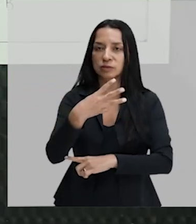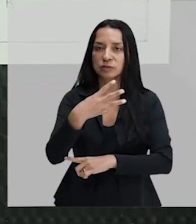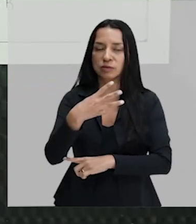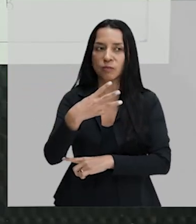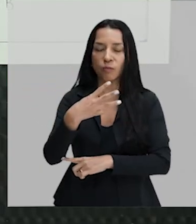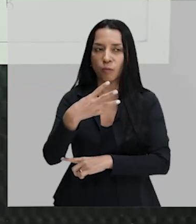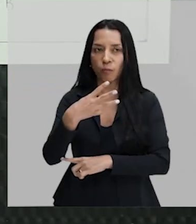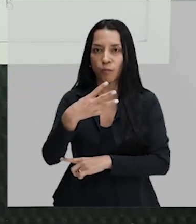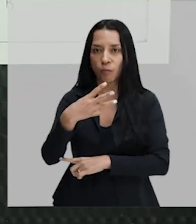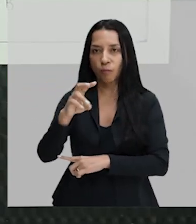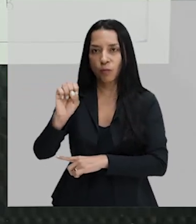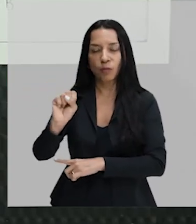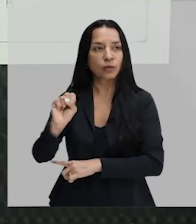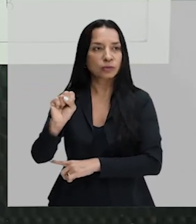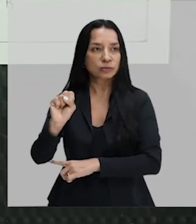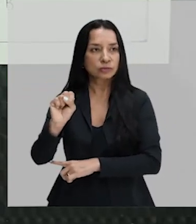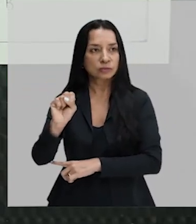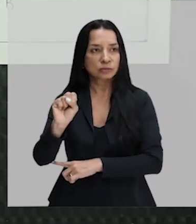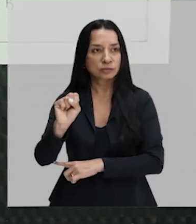vou somar com 8,